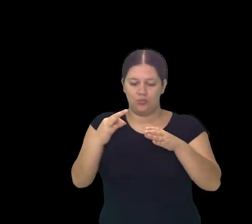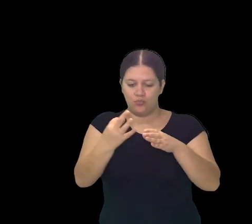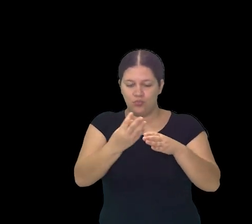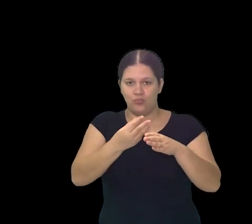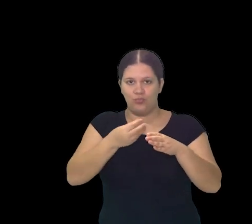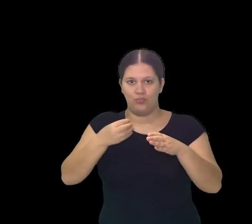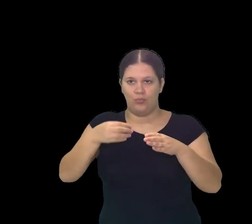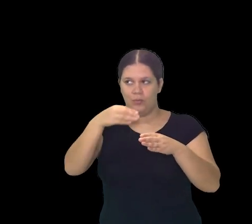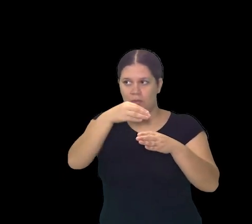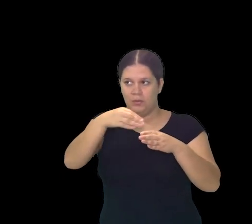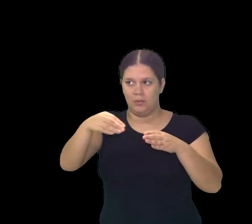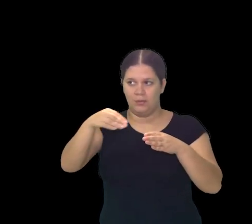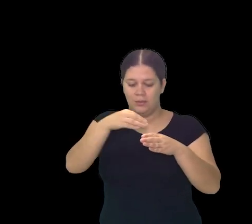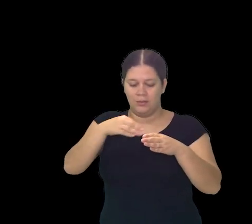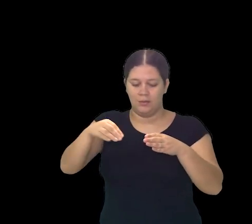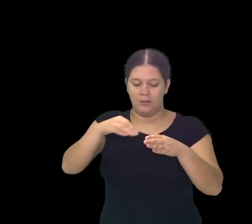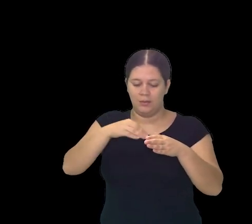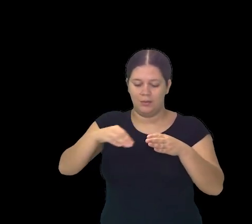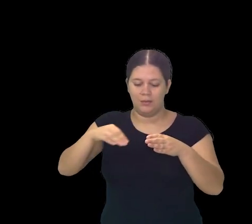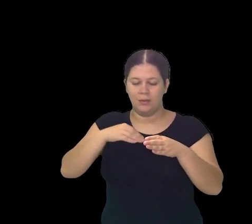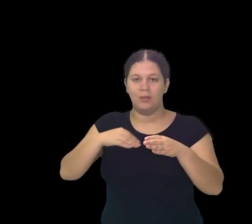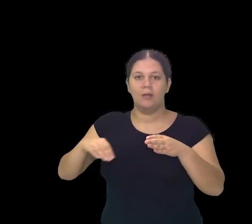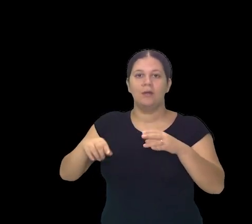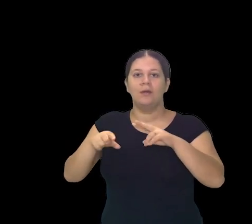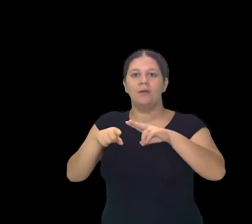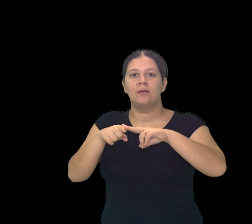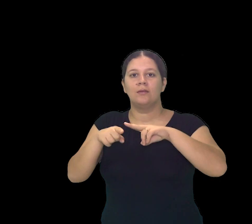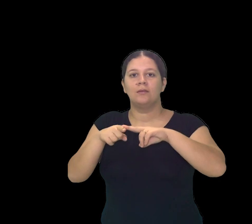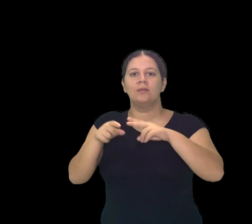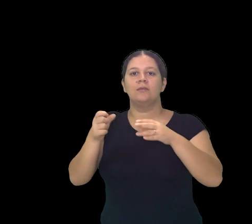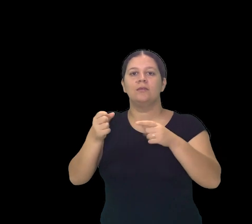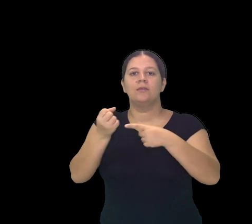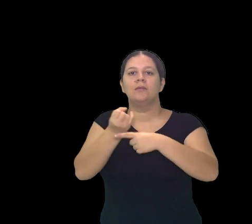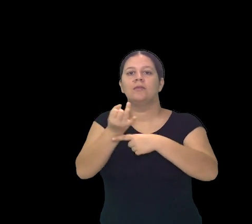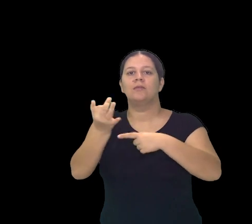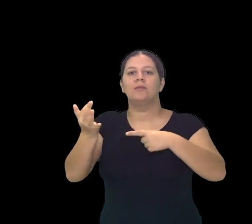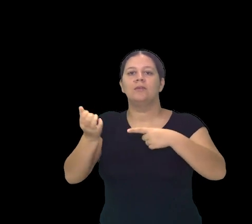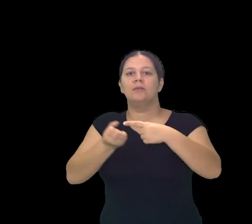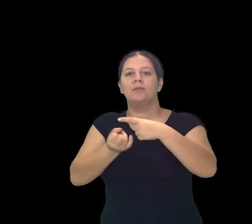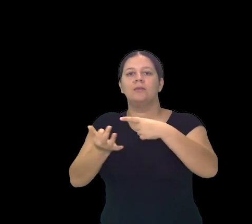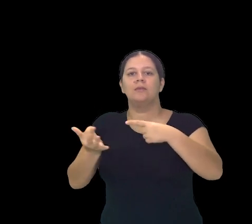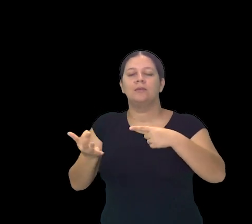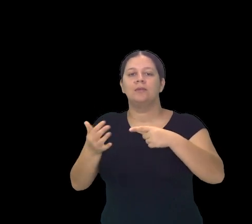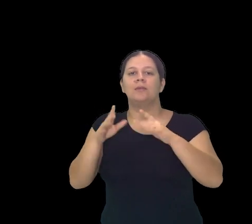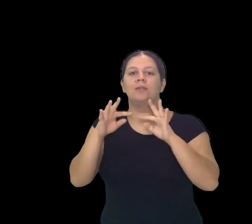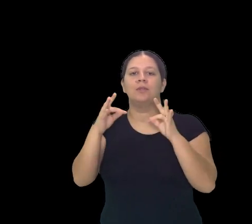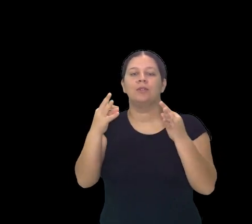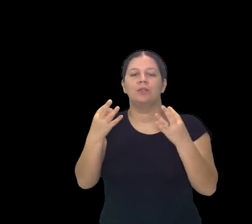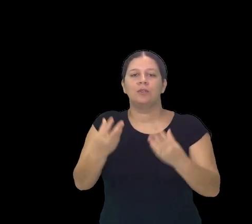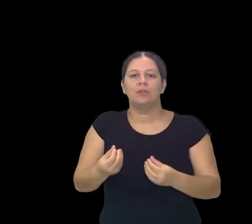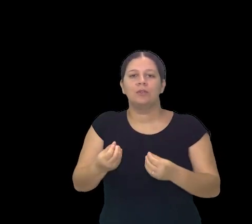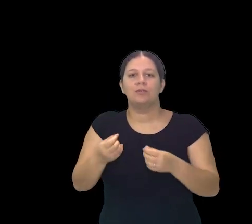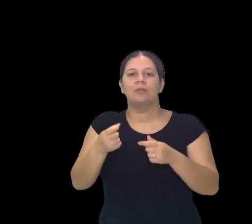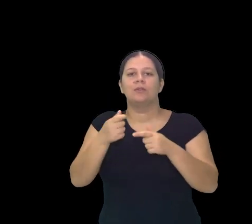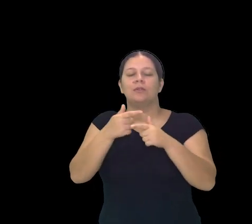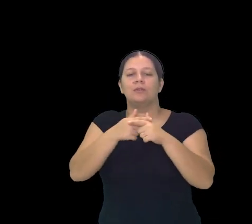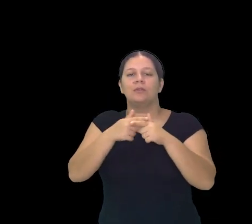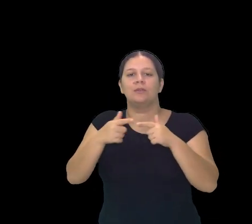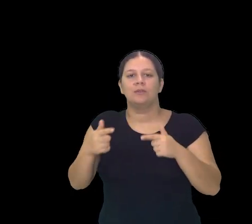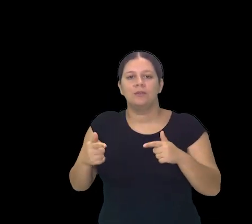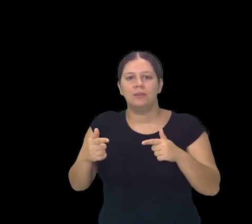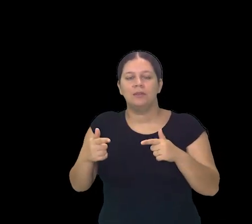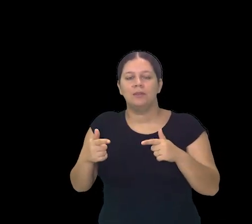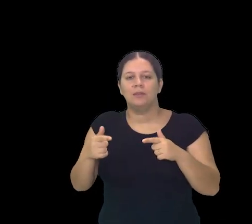tudo isso bem aqui. Que fração da pizza eu comi? Peguei o todo e dividi em